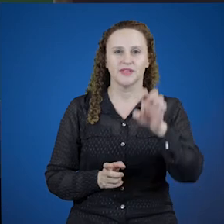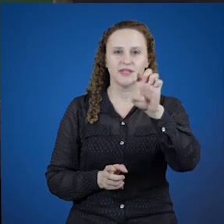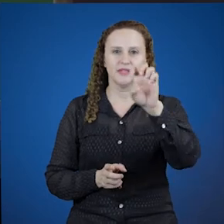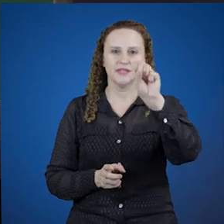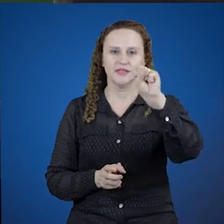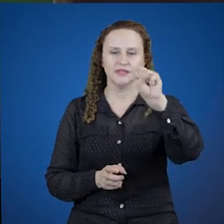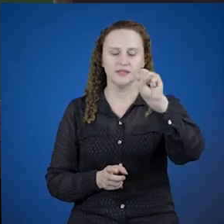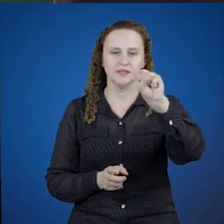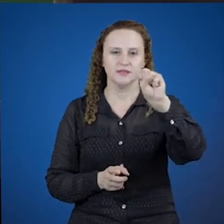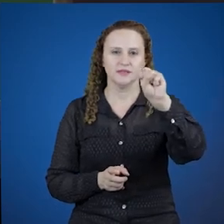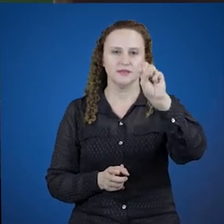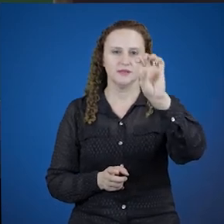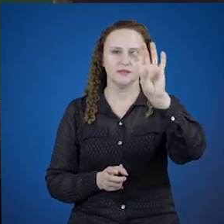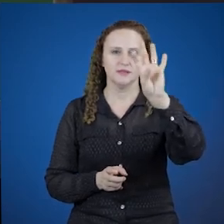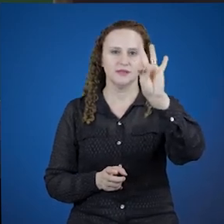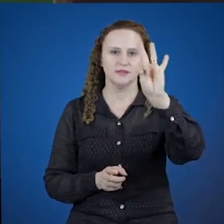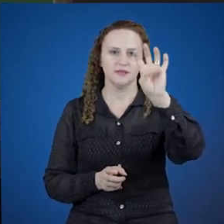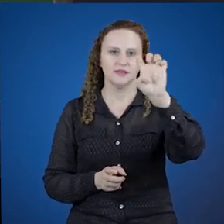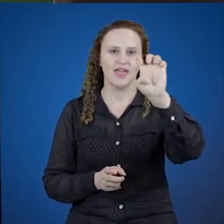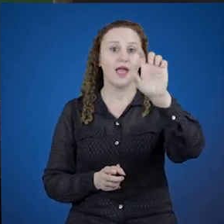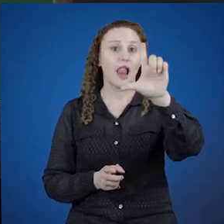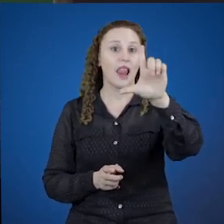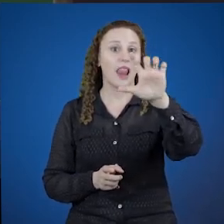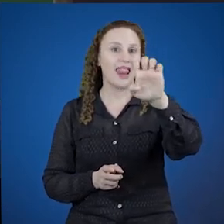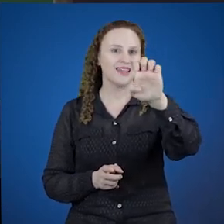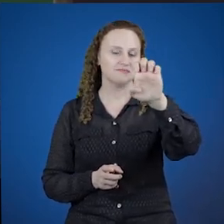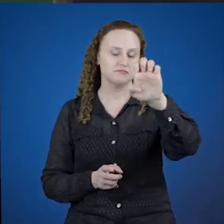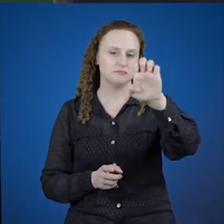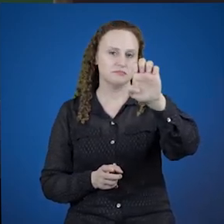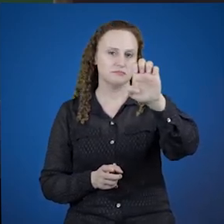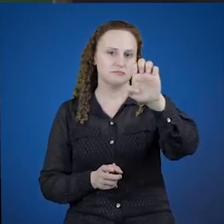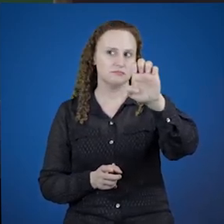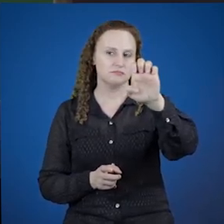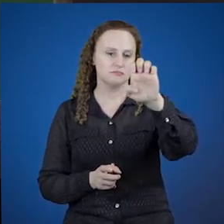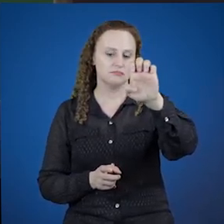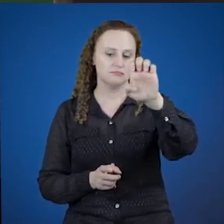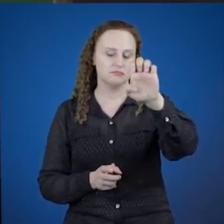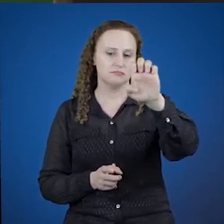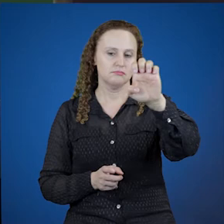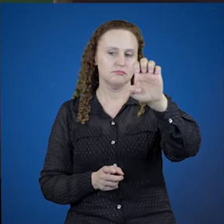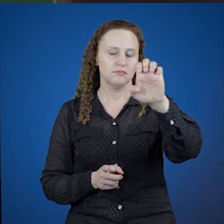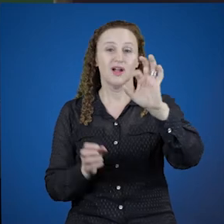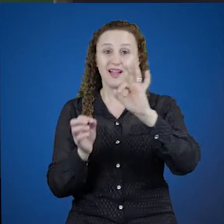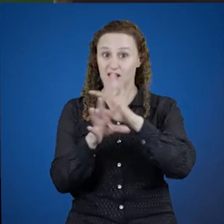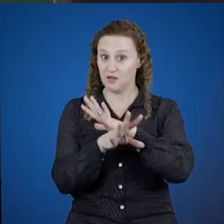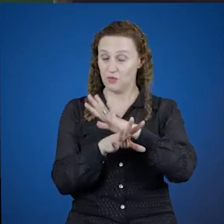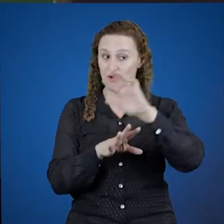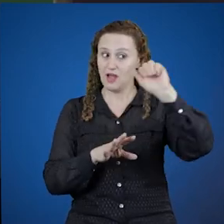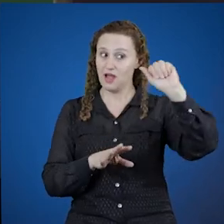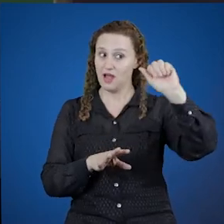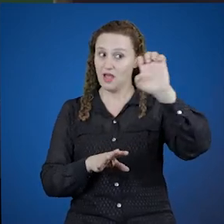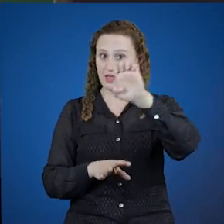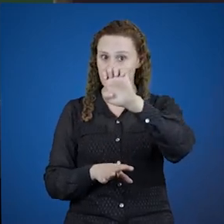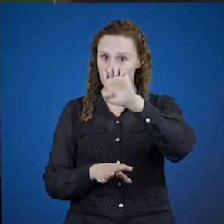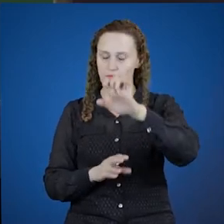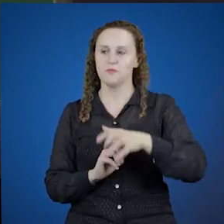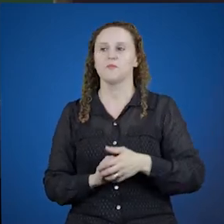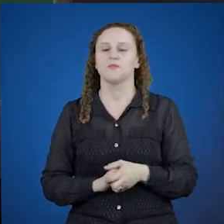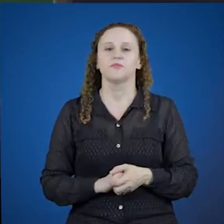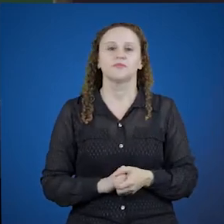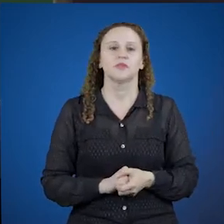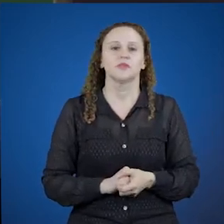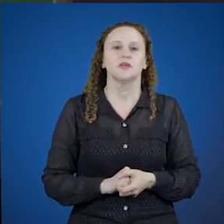o pé Oi Lê lembre-se terminação ai